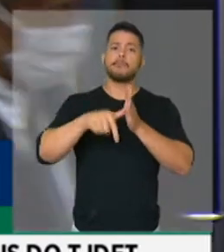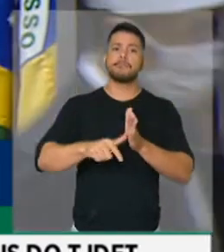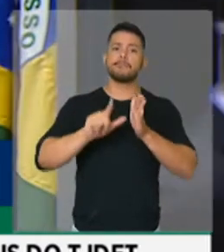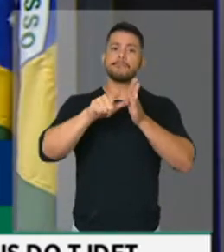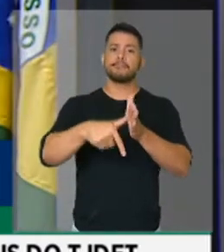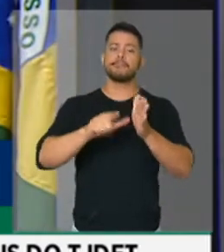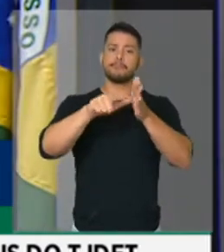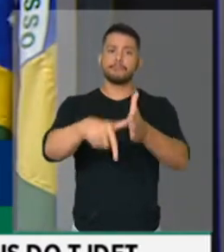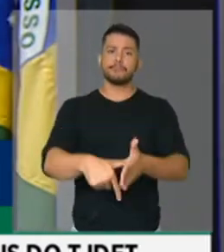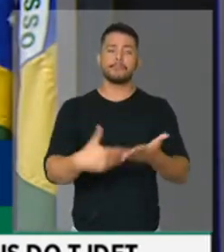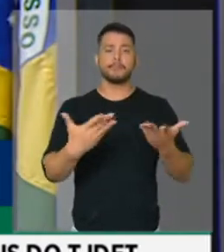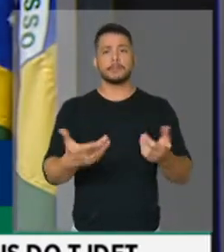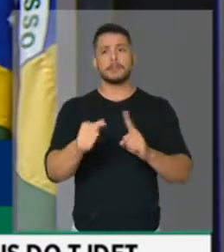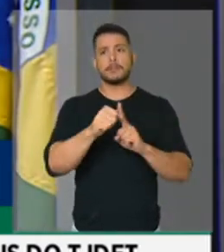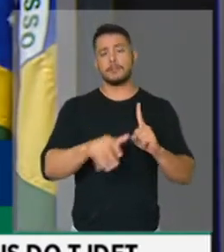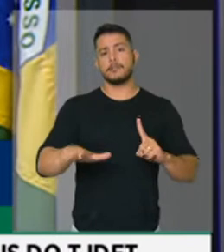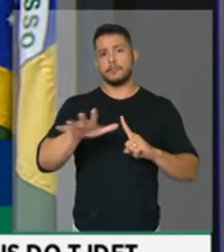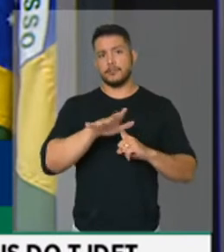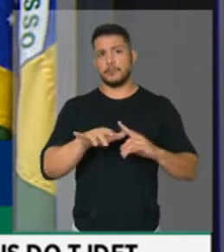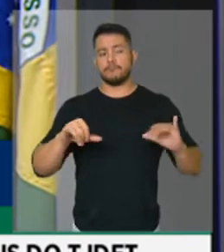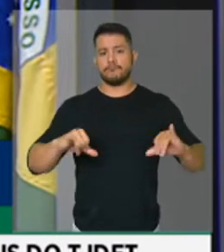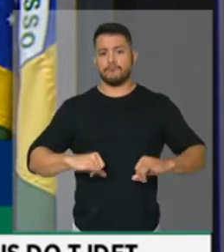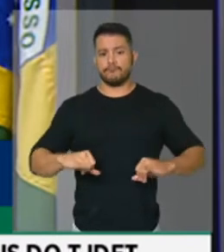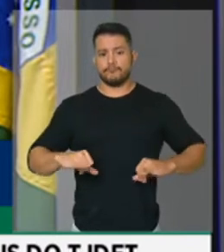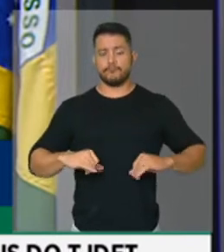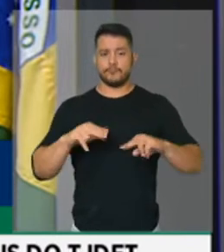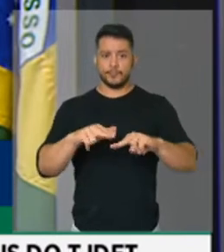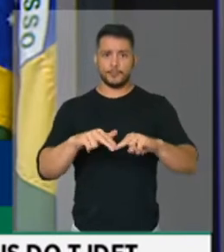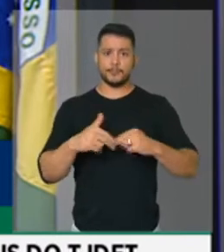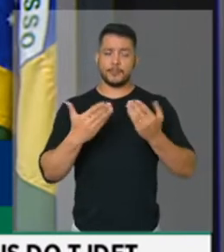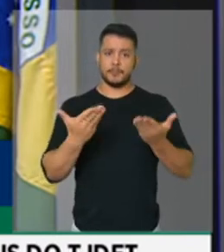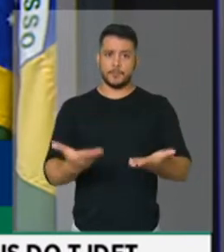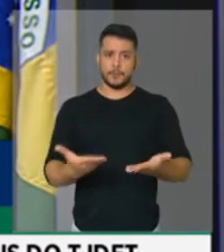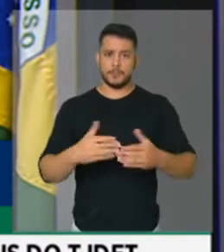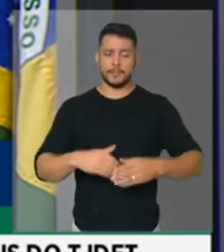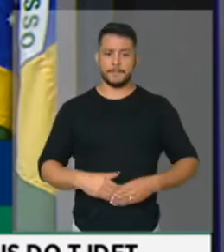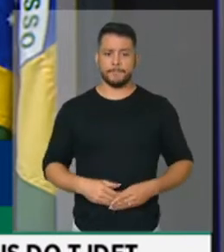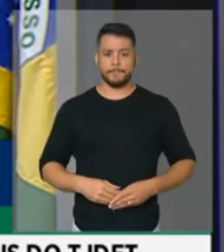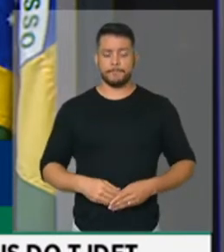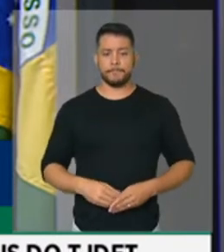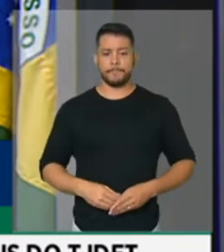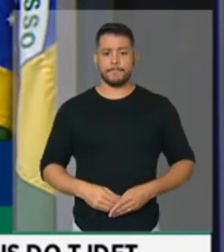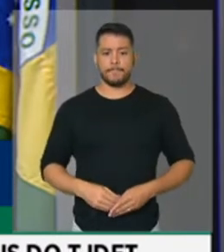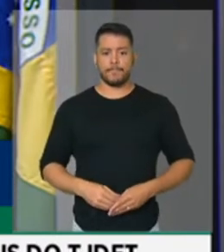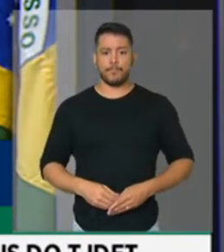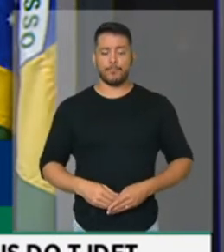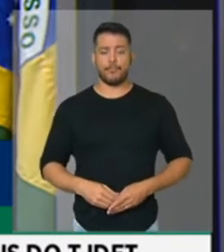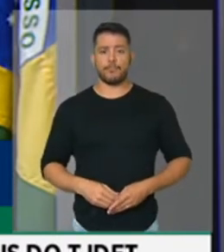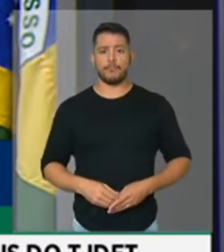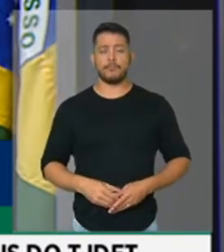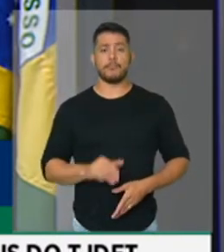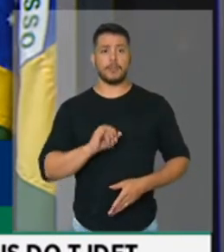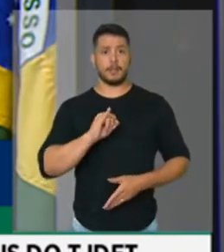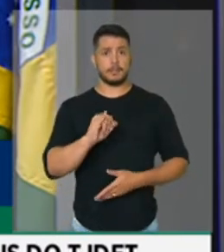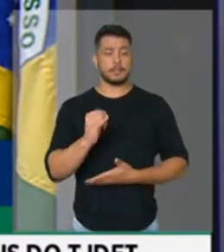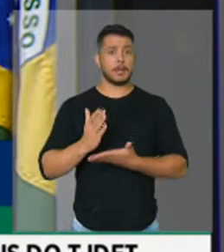a sociedade, né, sem o devido acolhimento da justiça. Caso aprovado,